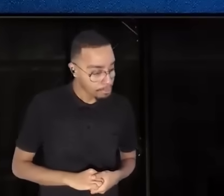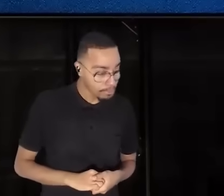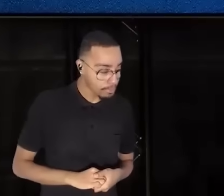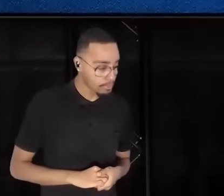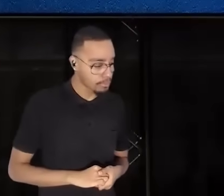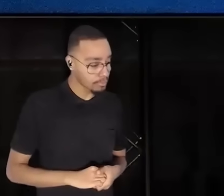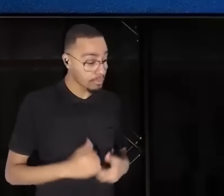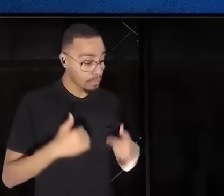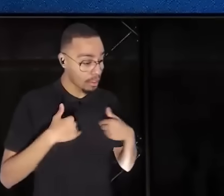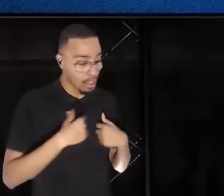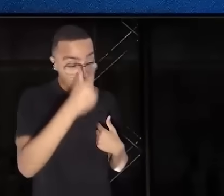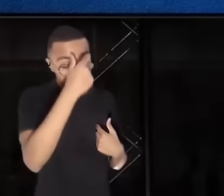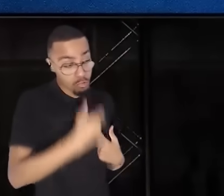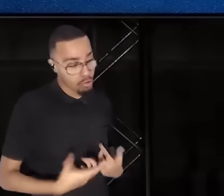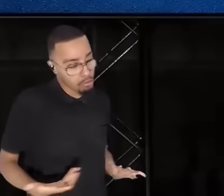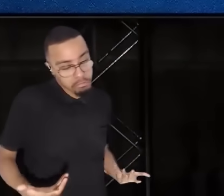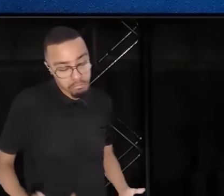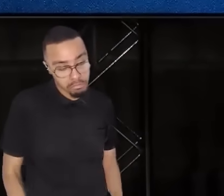você libertar o povo.